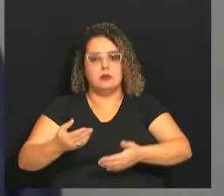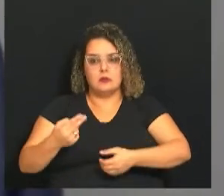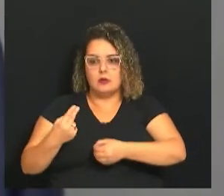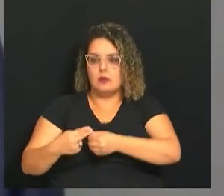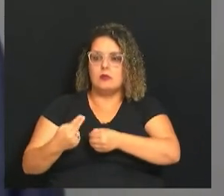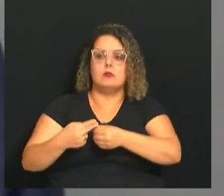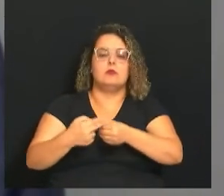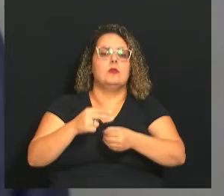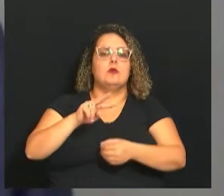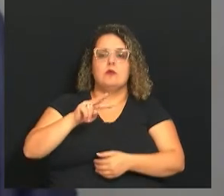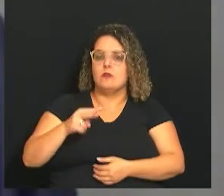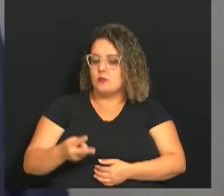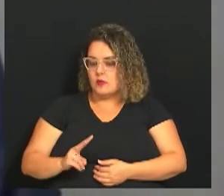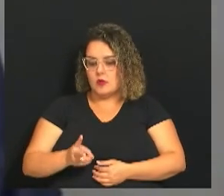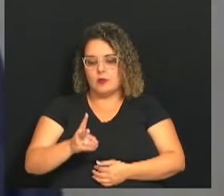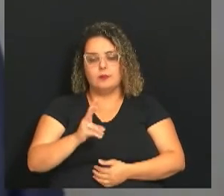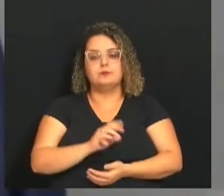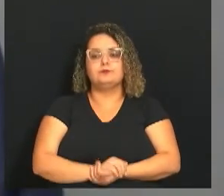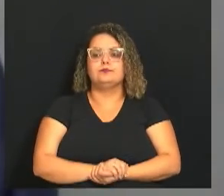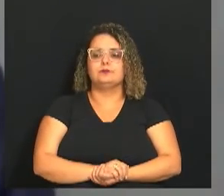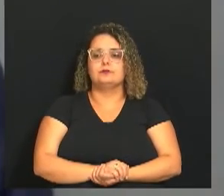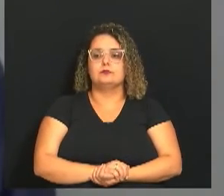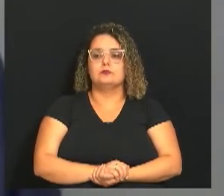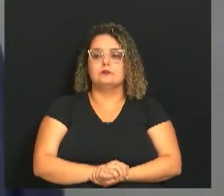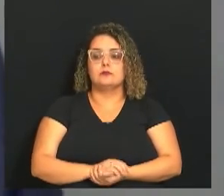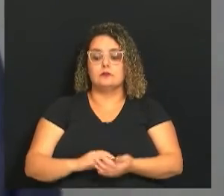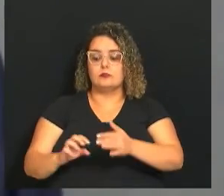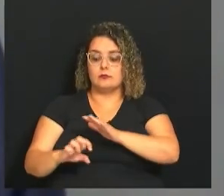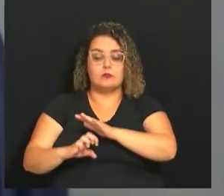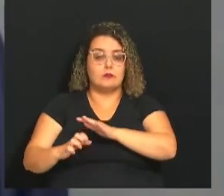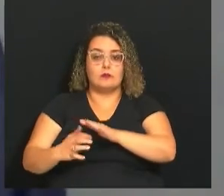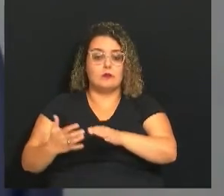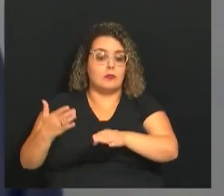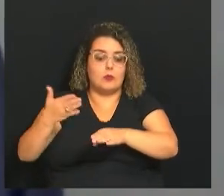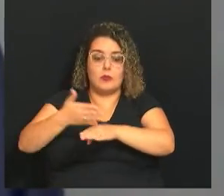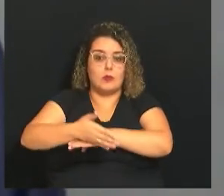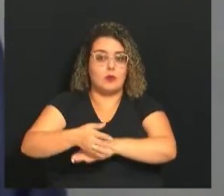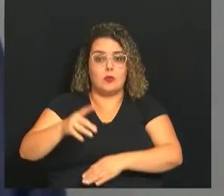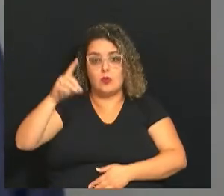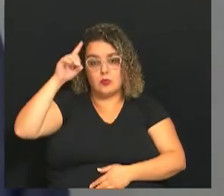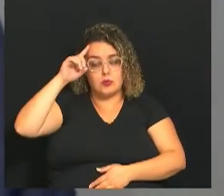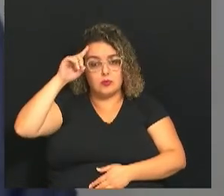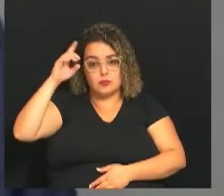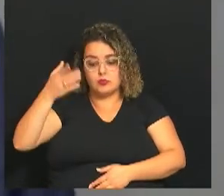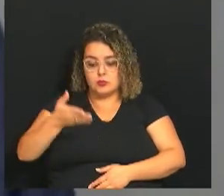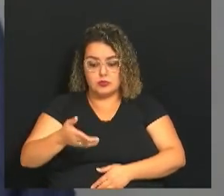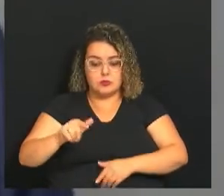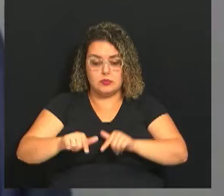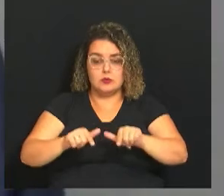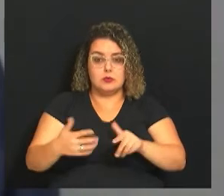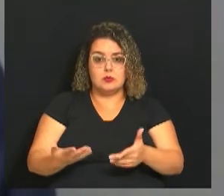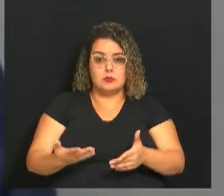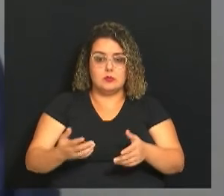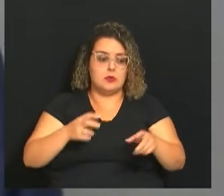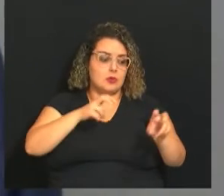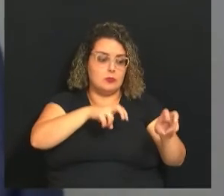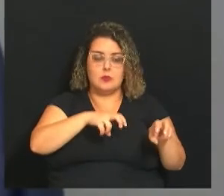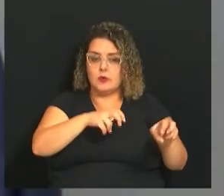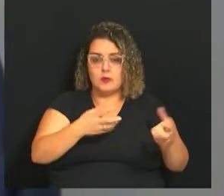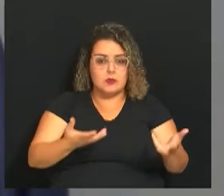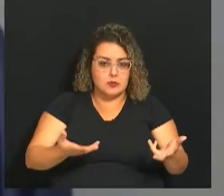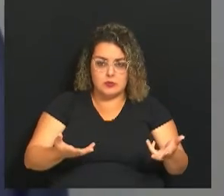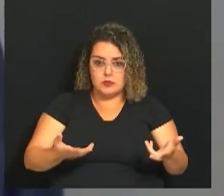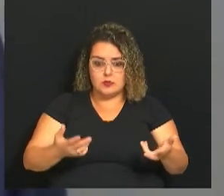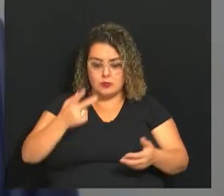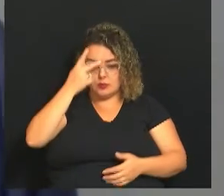vezes, e o empregador ele não participava do dia a dia desse funcionário. Era uma fazenda, o proprietário da fazenda